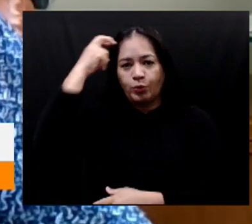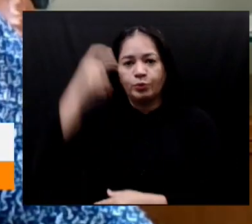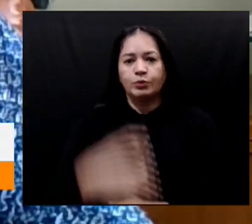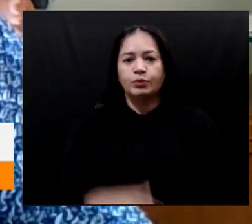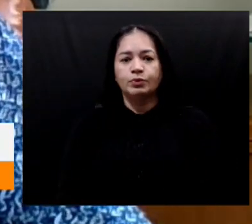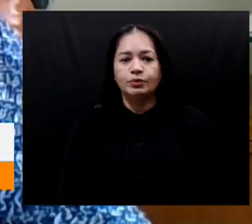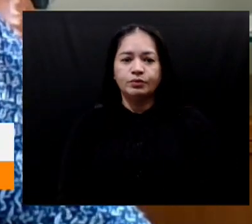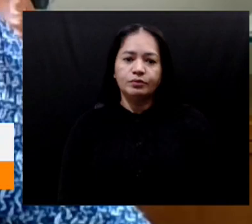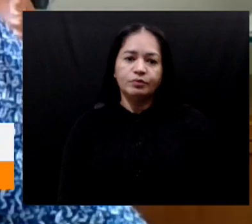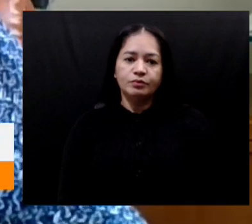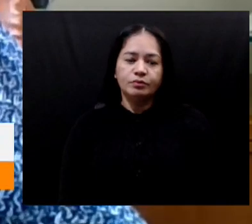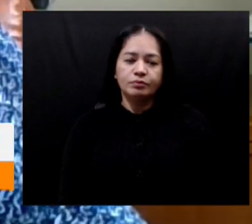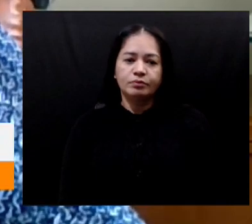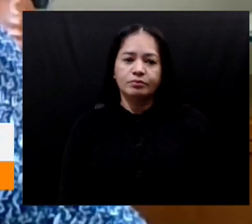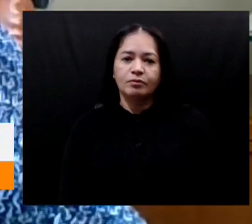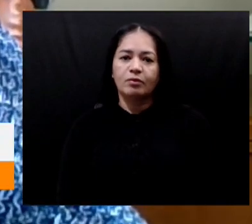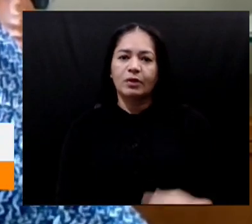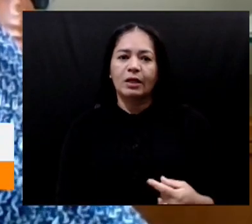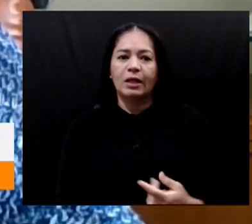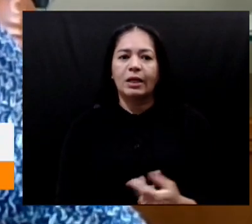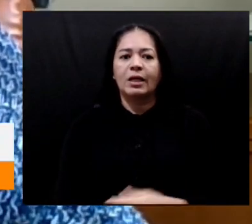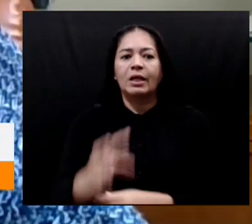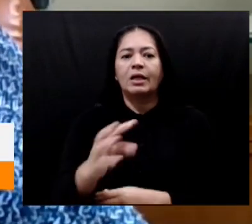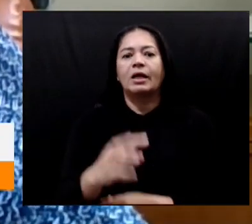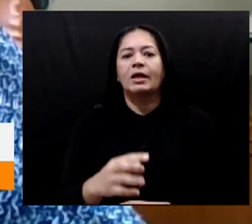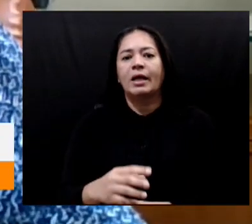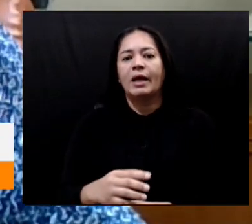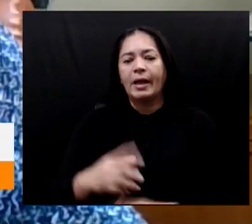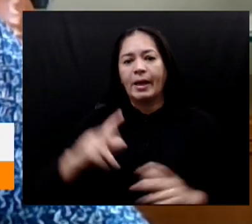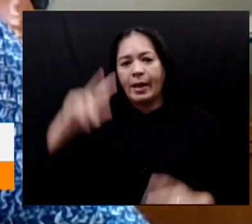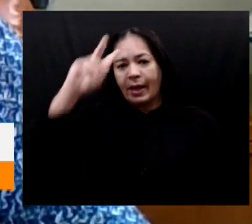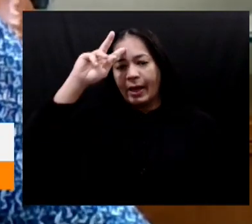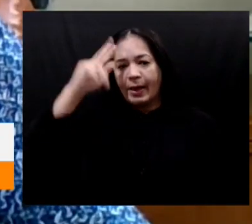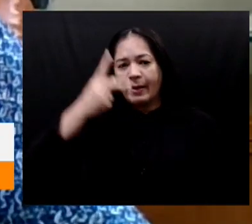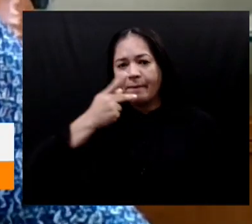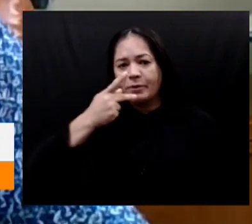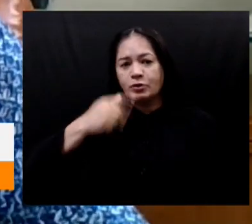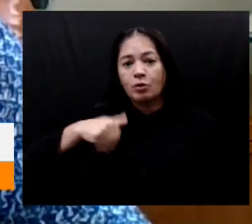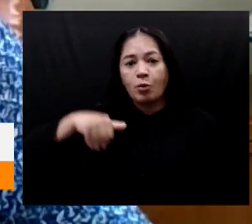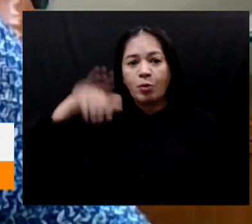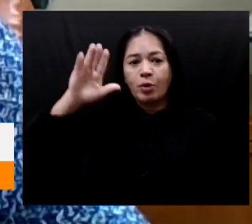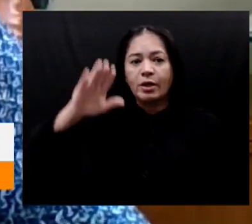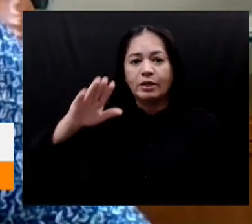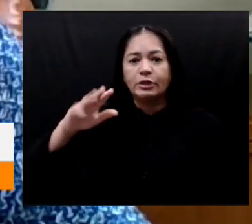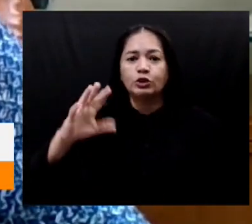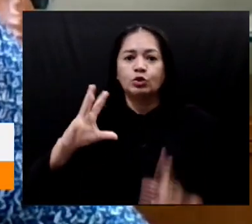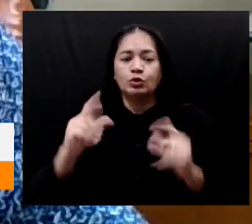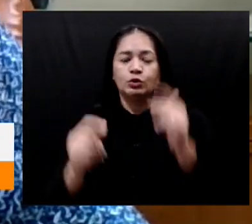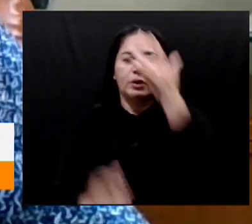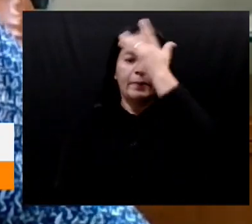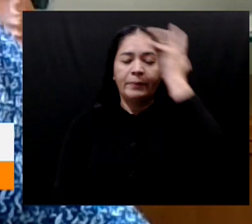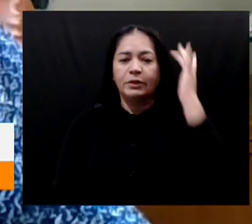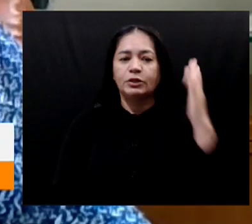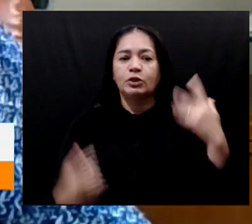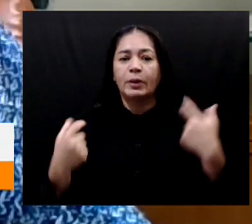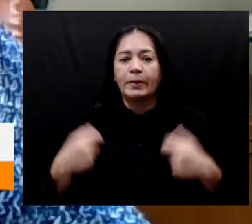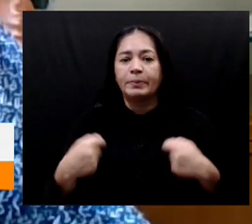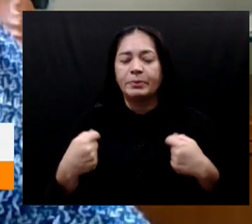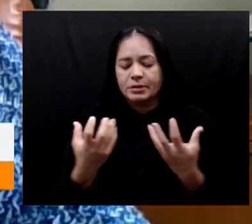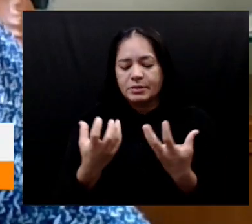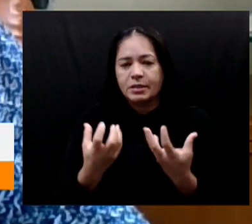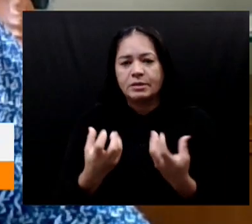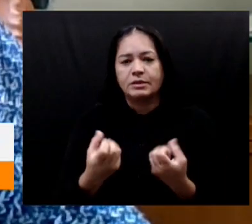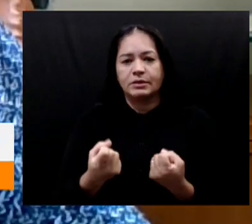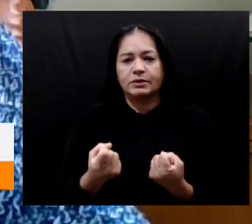para a transpessoal, todo ser humano, naturalmente, ele tem necessidade de ser aceito,